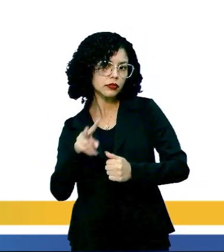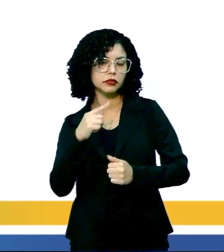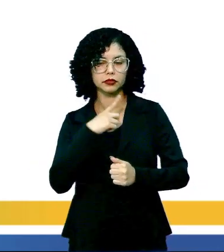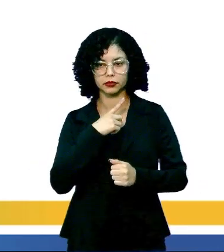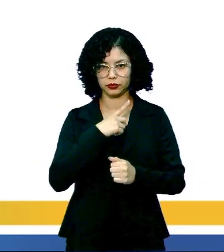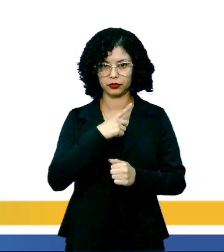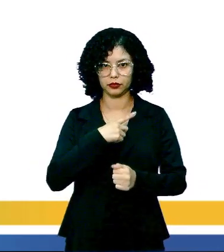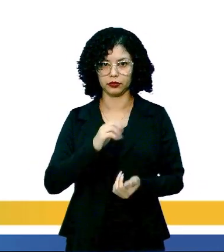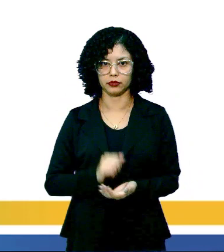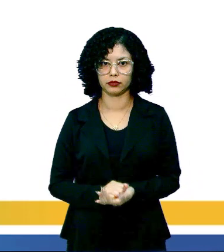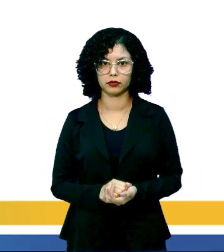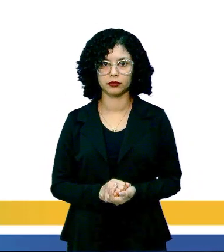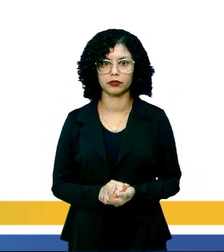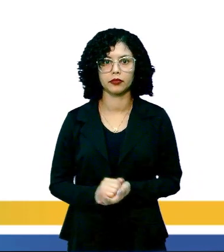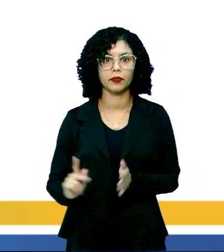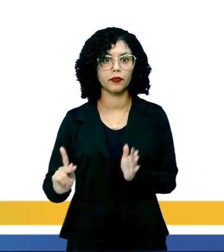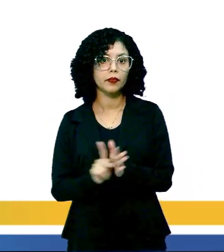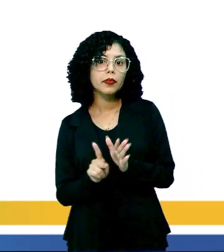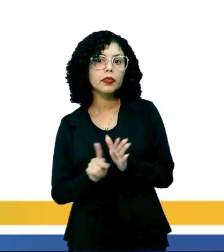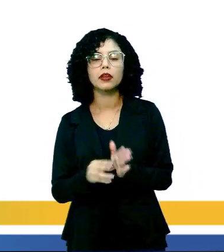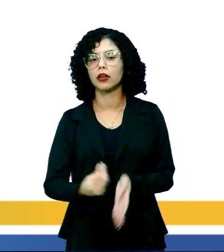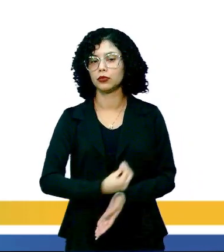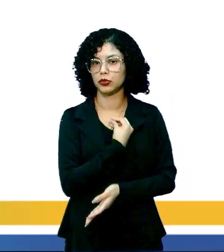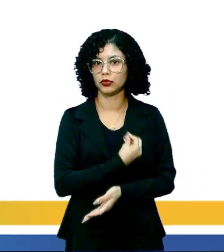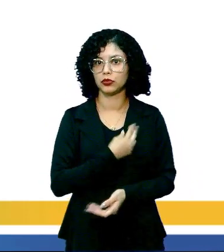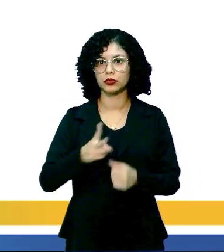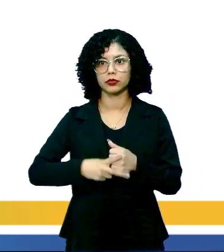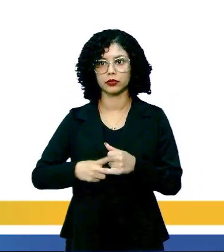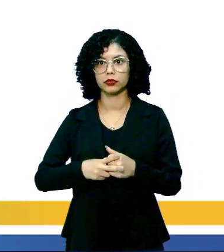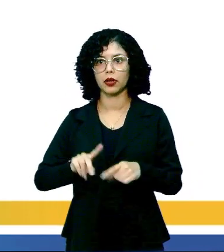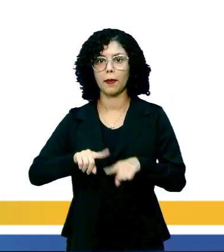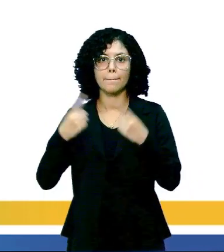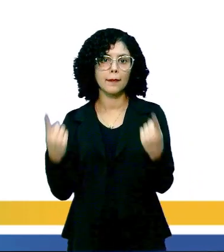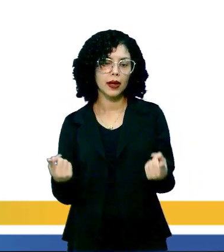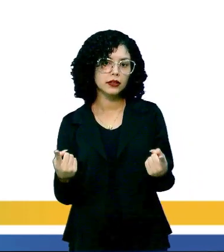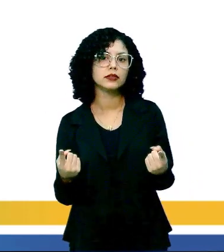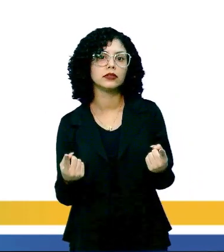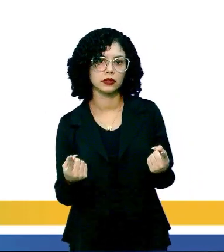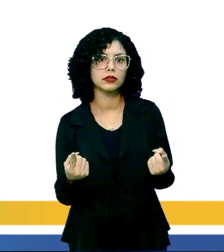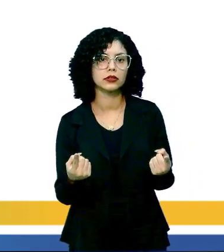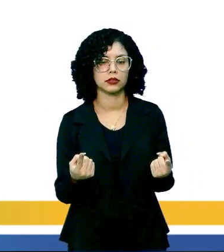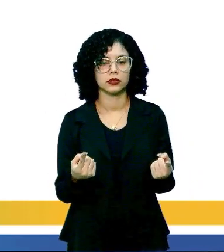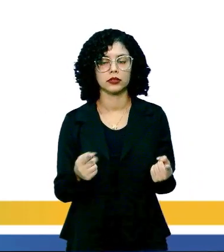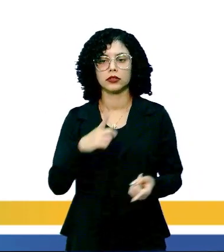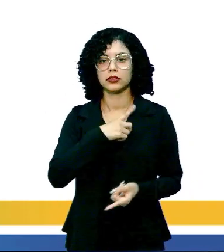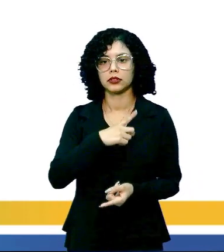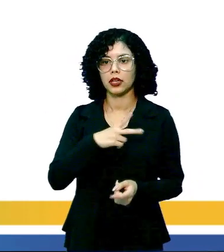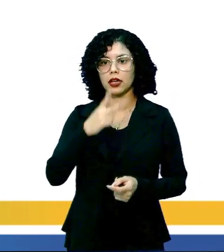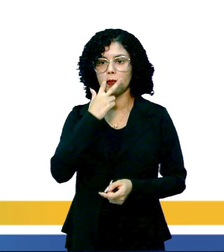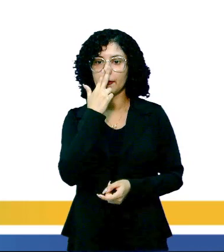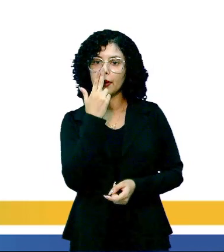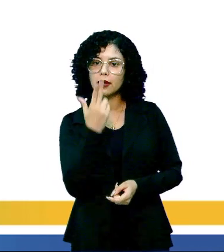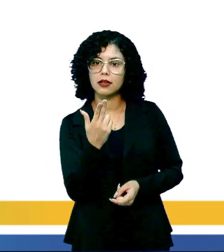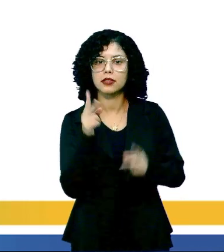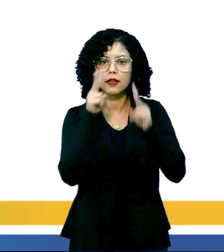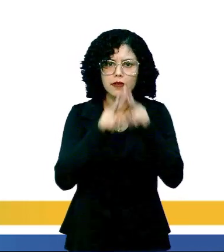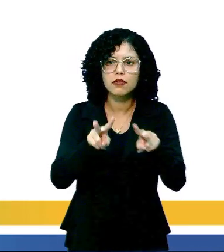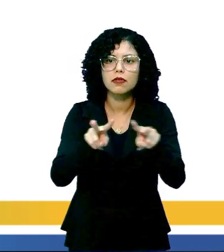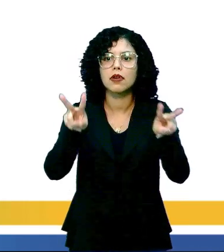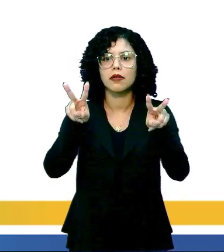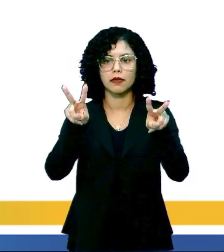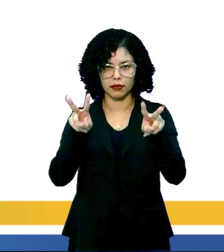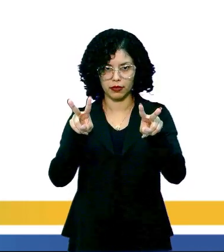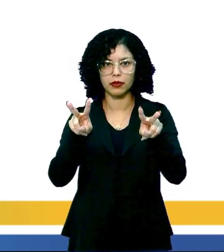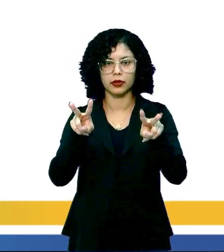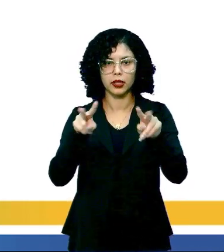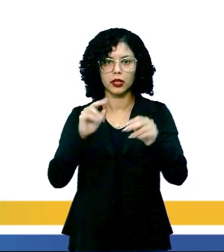gente tem, logicamente, a presença do verbal, mas esse verbal, ele aparece de forma bem visual,